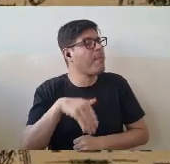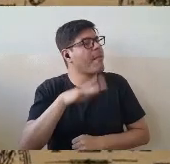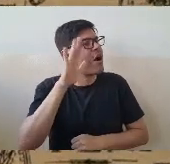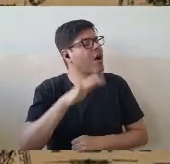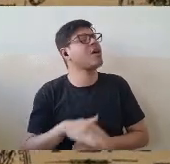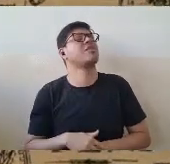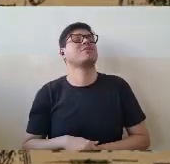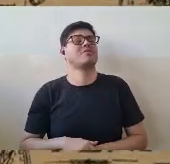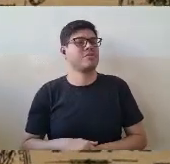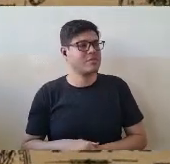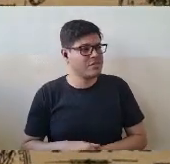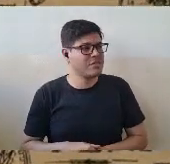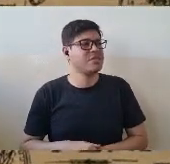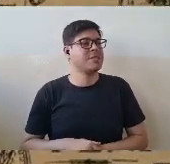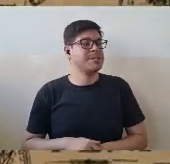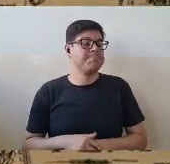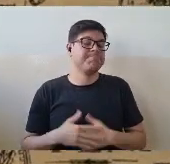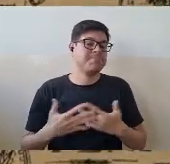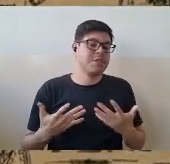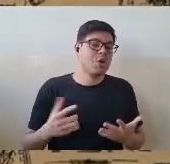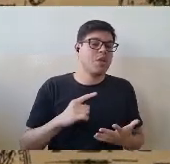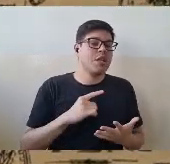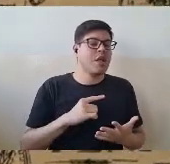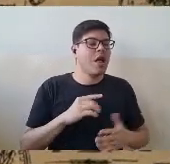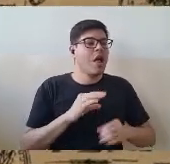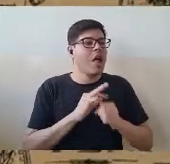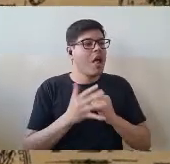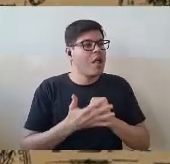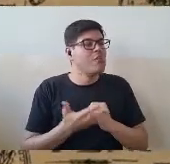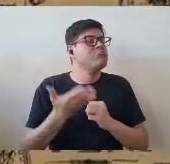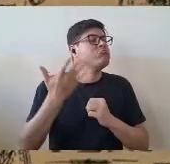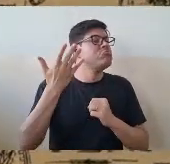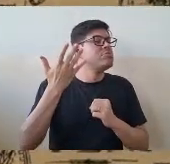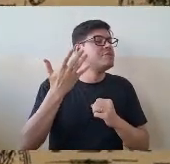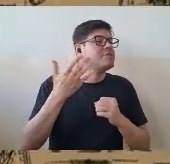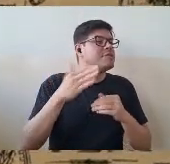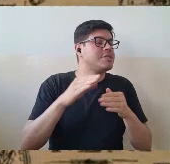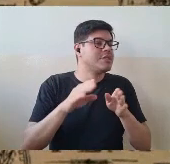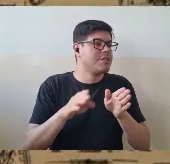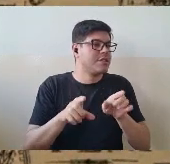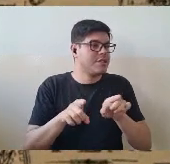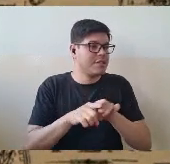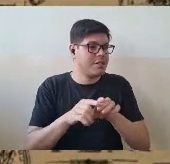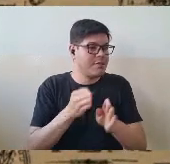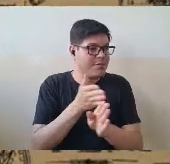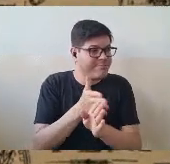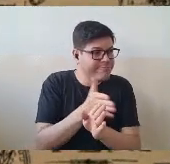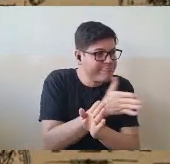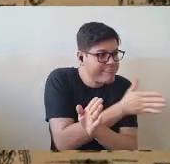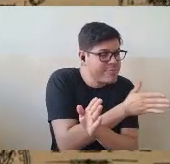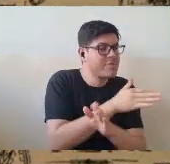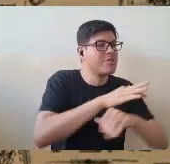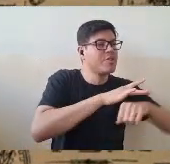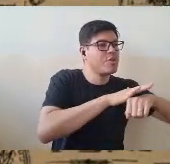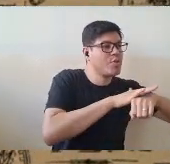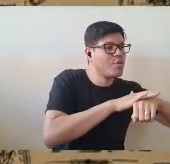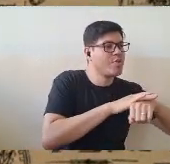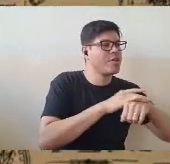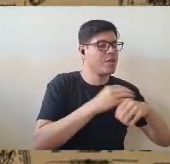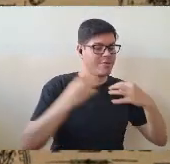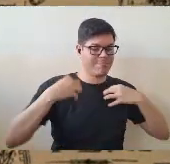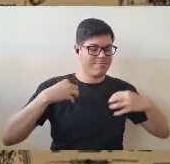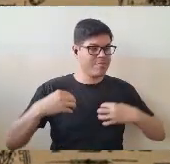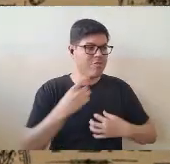somar todas as patologias anteriores, imunopreveníveis, como é o caso do sarampo, cachumba,